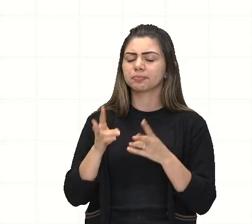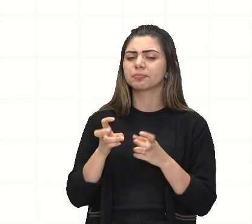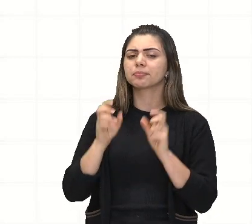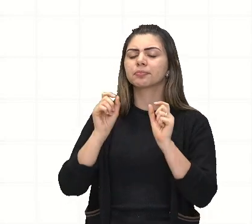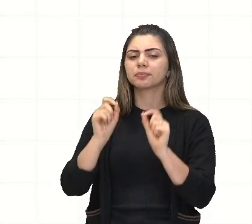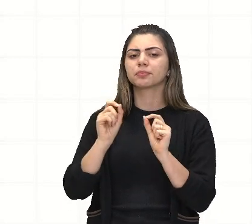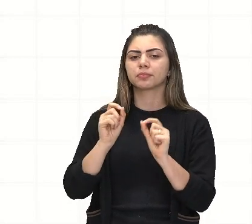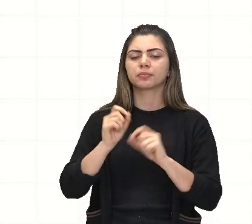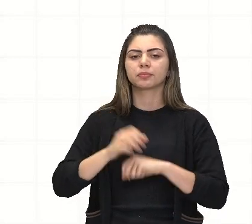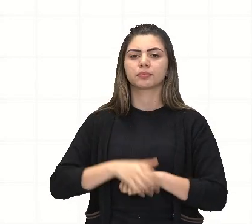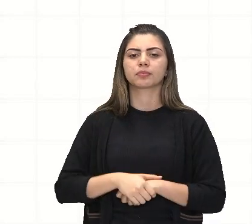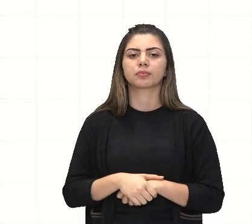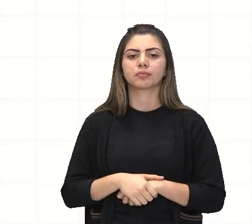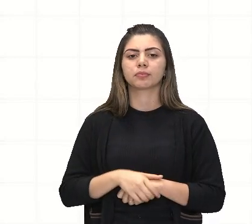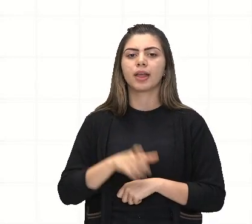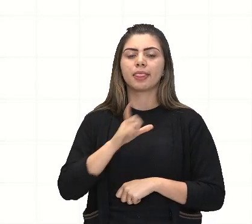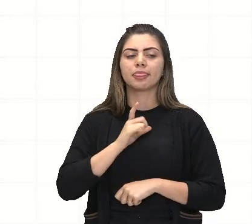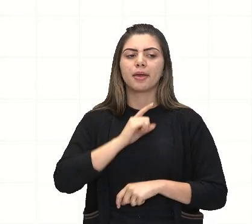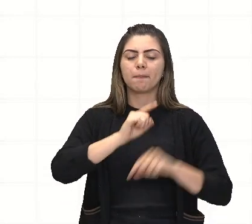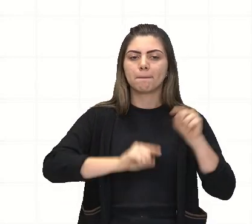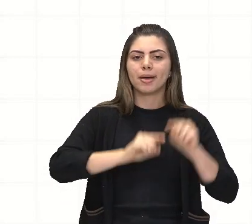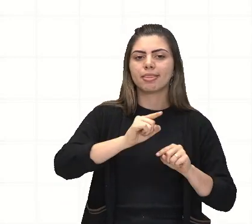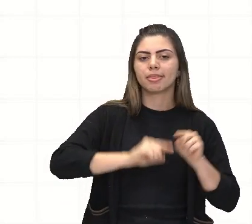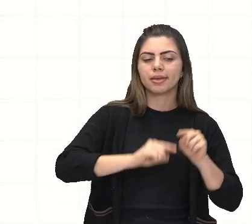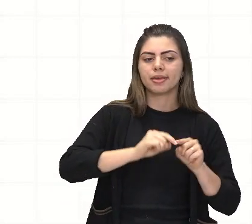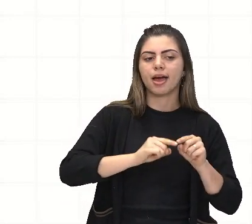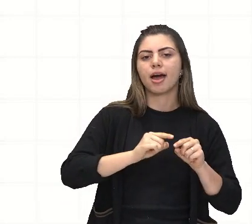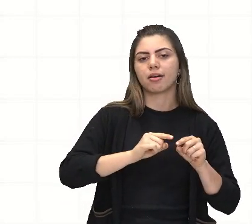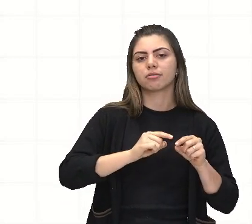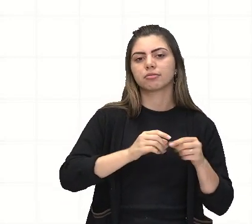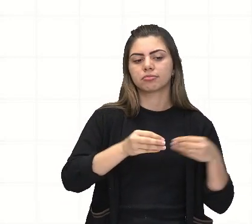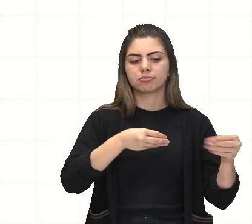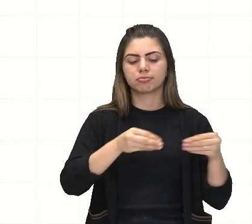não gasto 6 peças para produzir